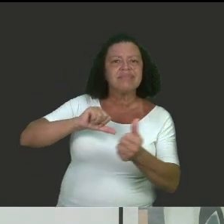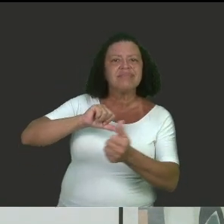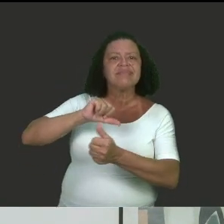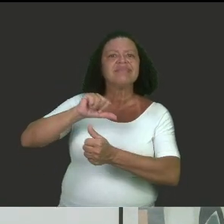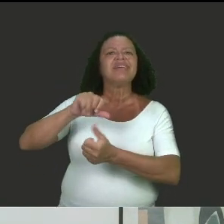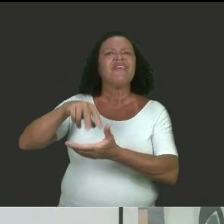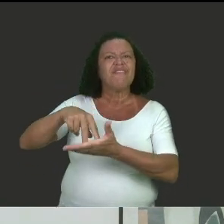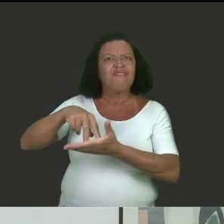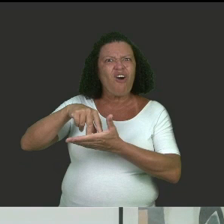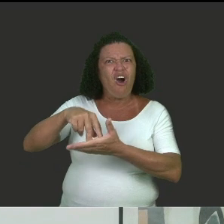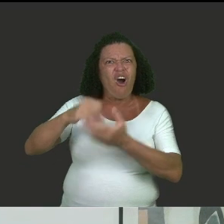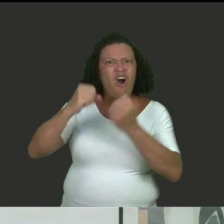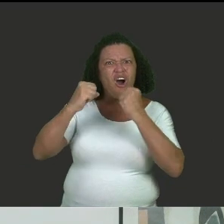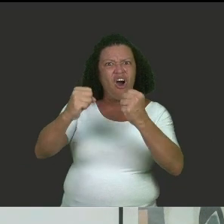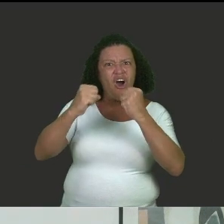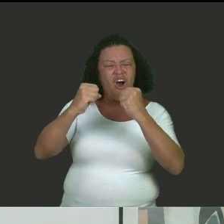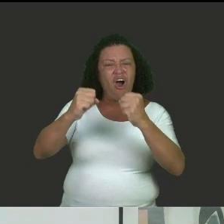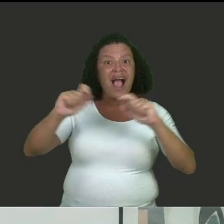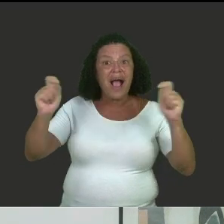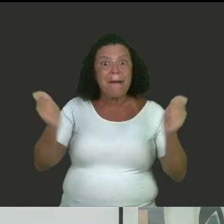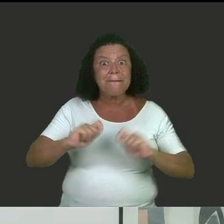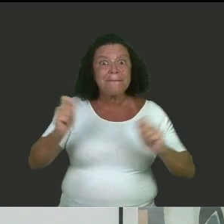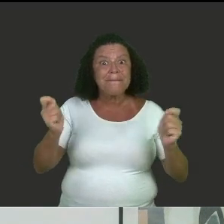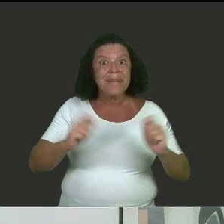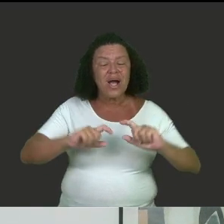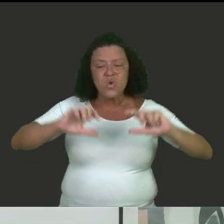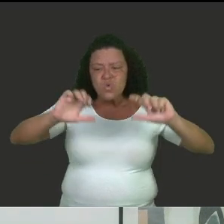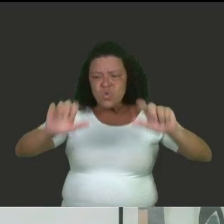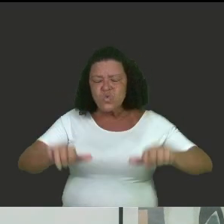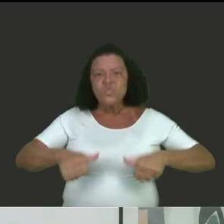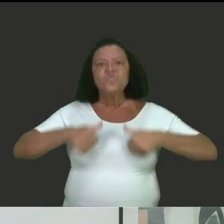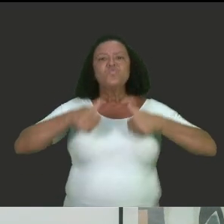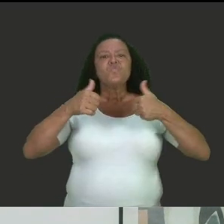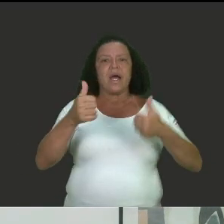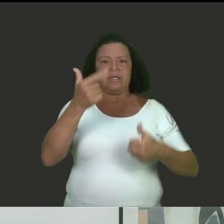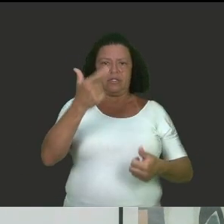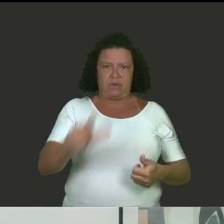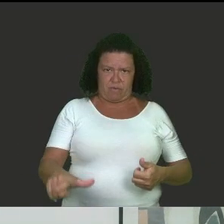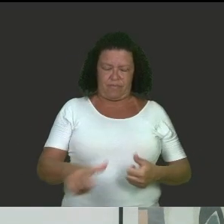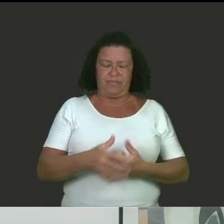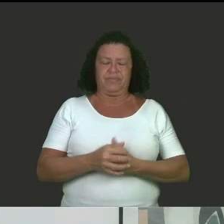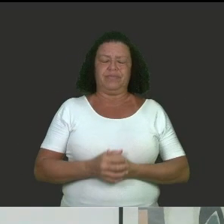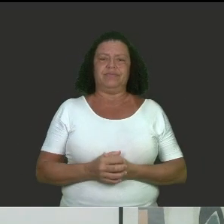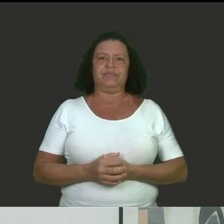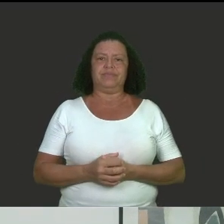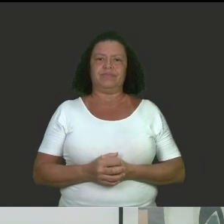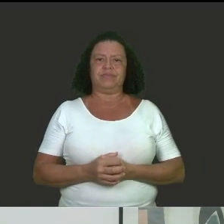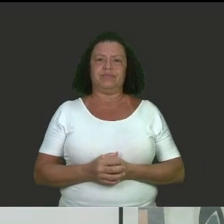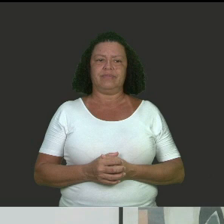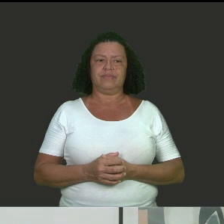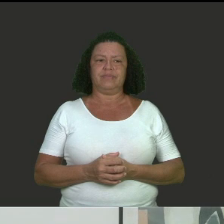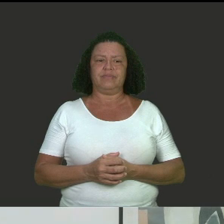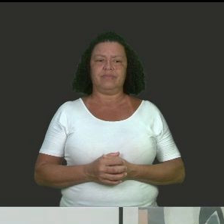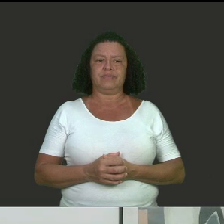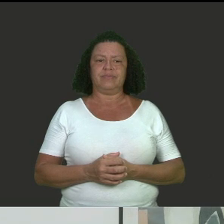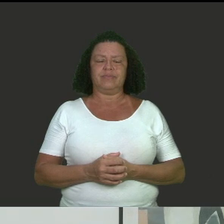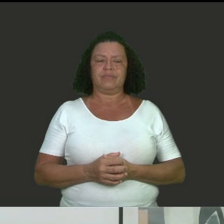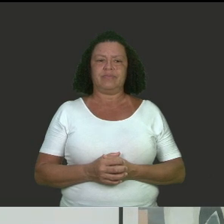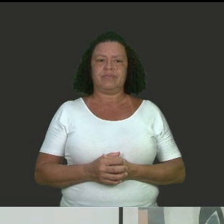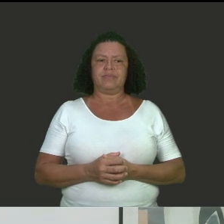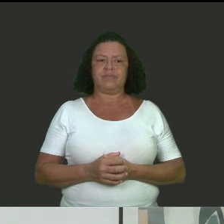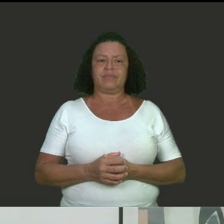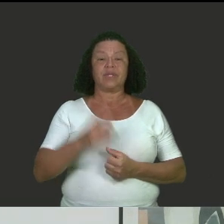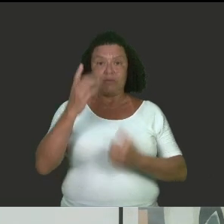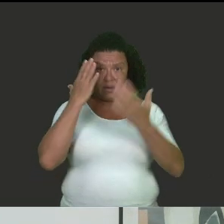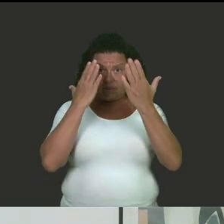é a capacidade dele se recuperar novamente, tá? Na psicologia